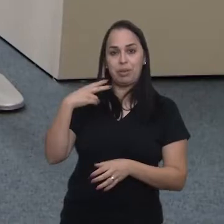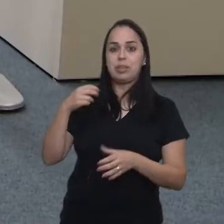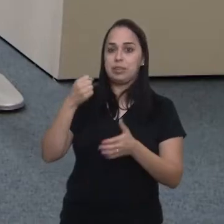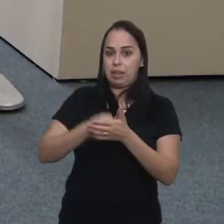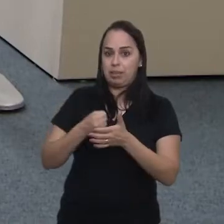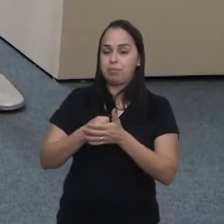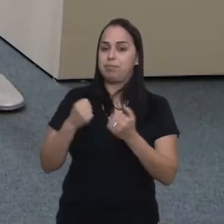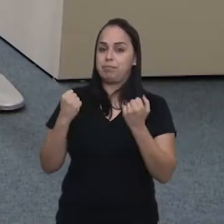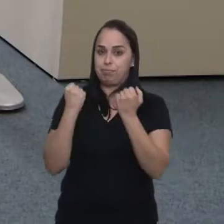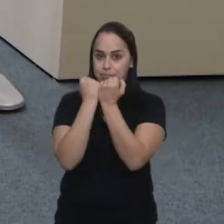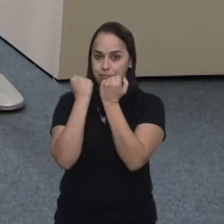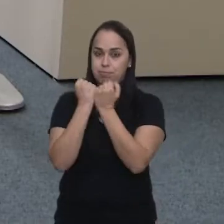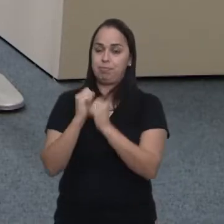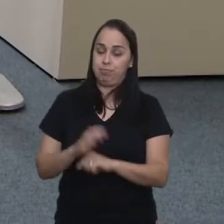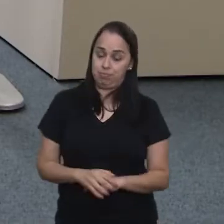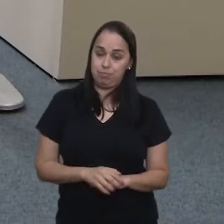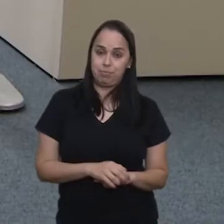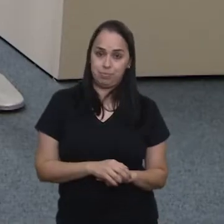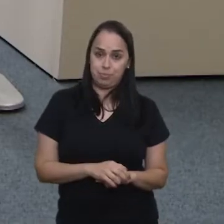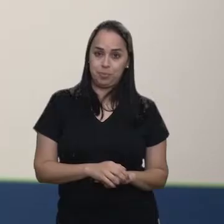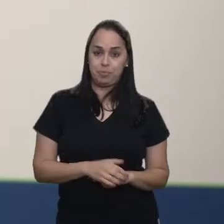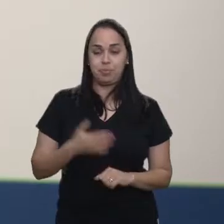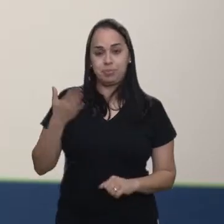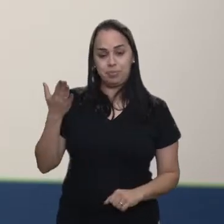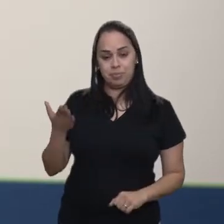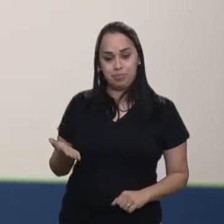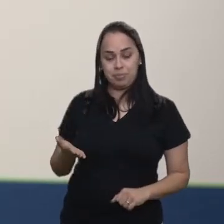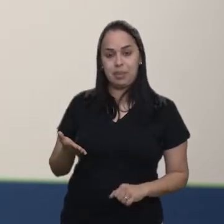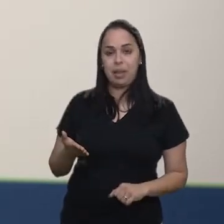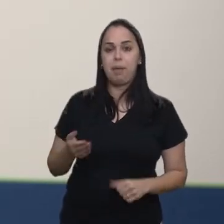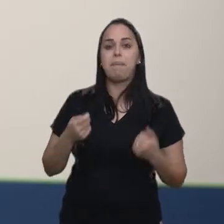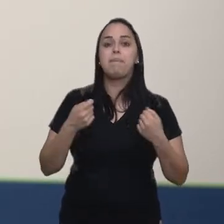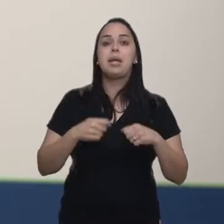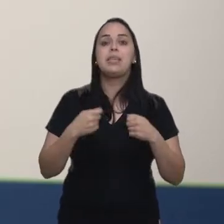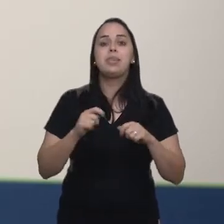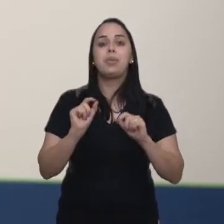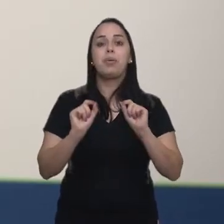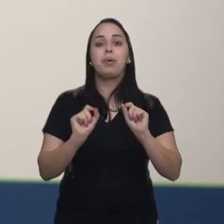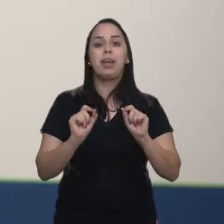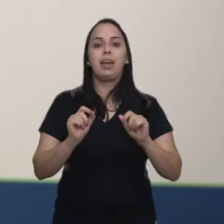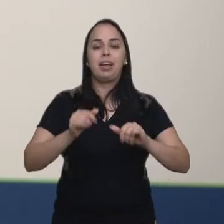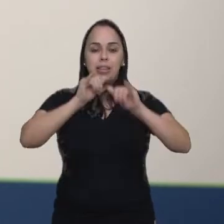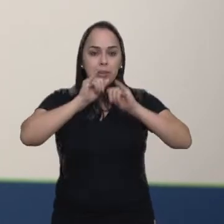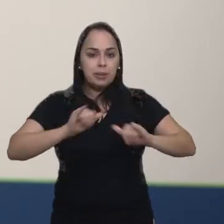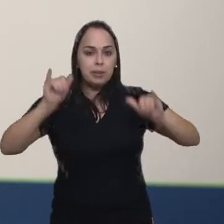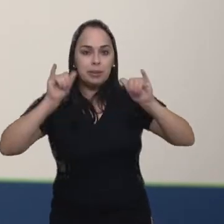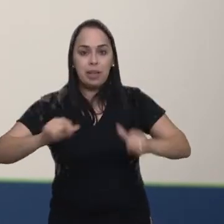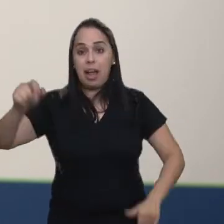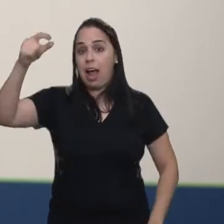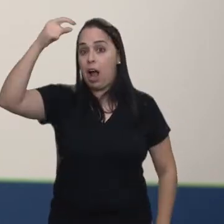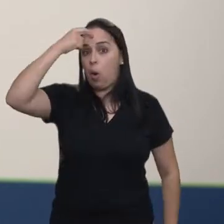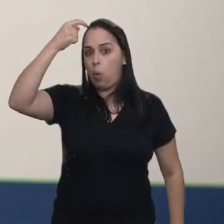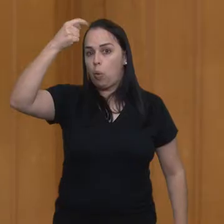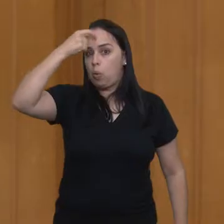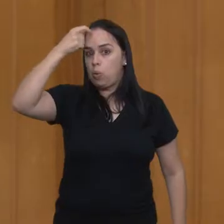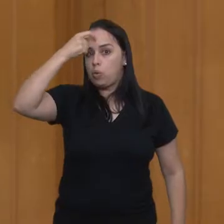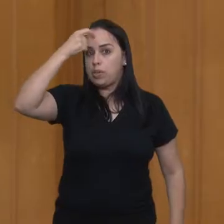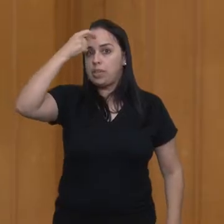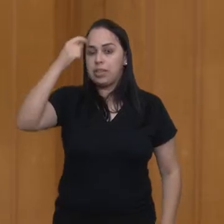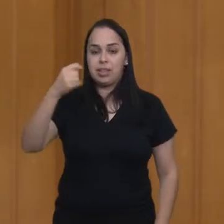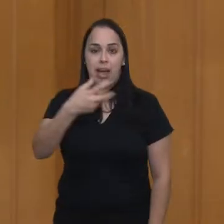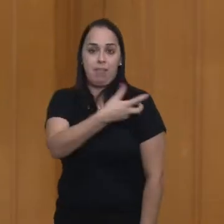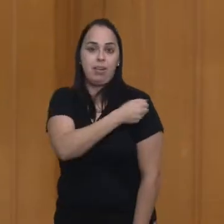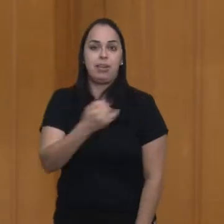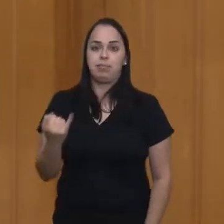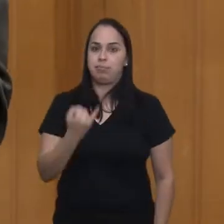Câmara e pela Comissão de Saúde do Legislativo. Para os vereadores, é preciso ampliar a conscientização sobre os benefícios das